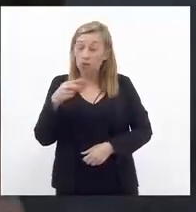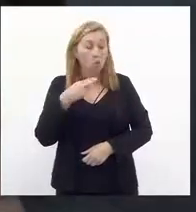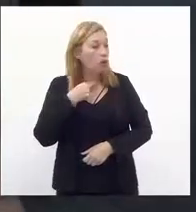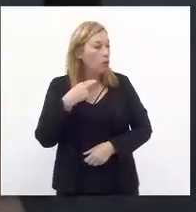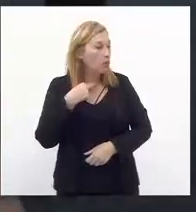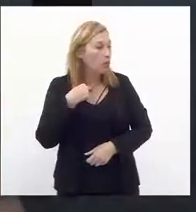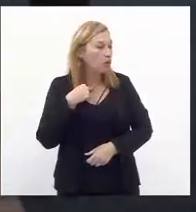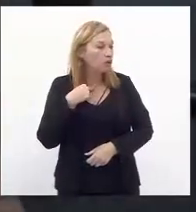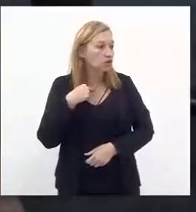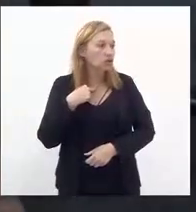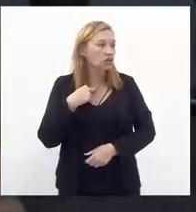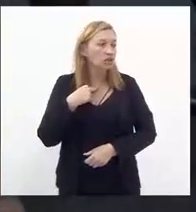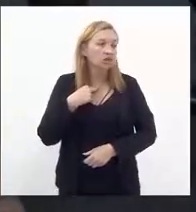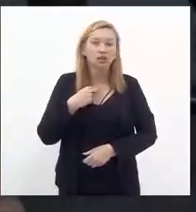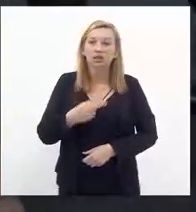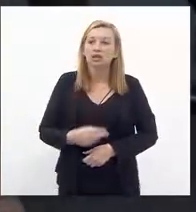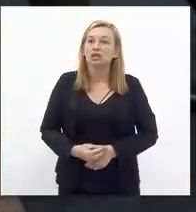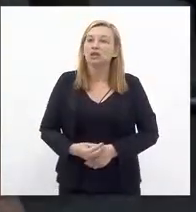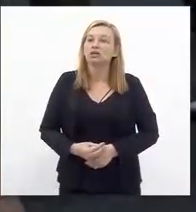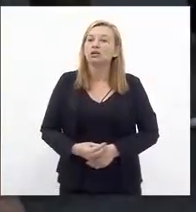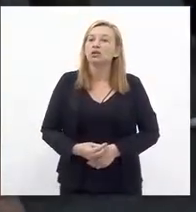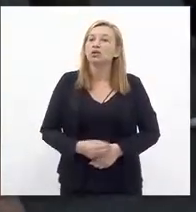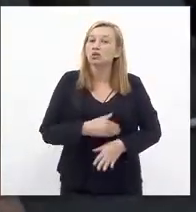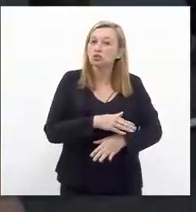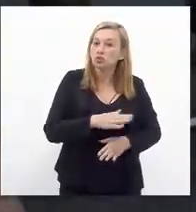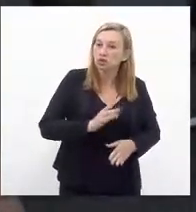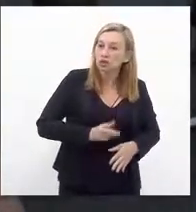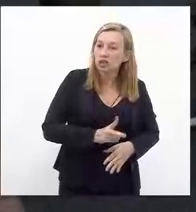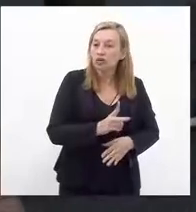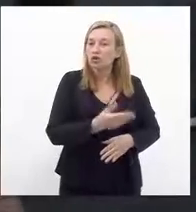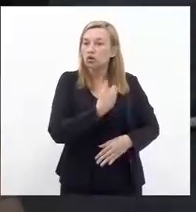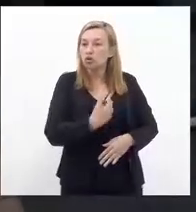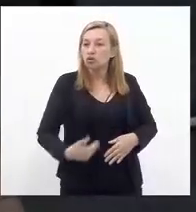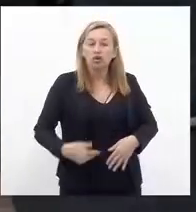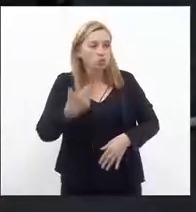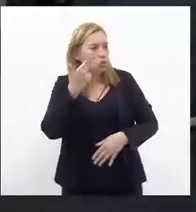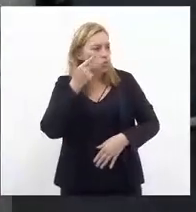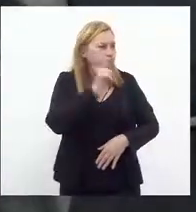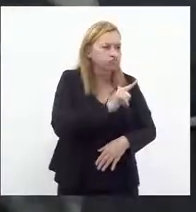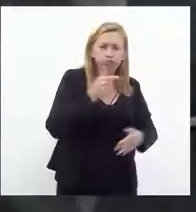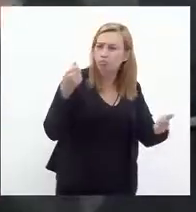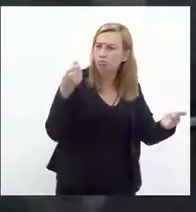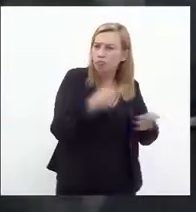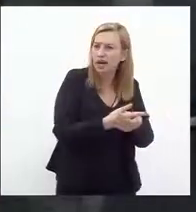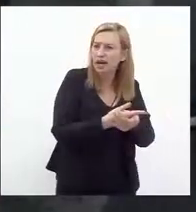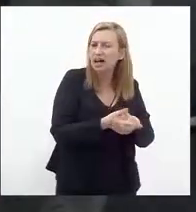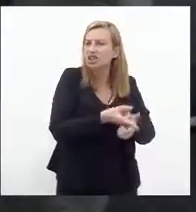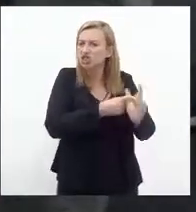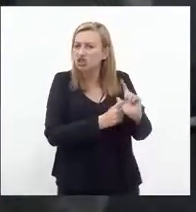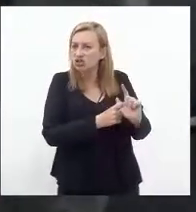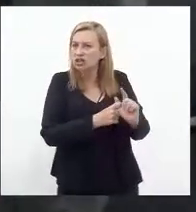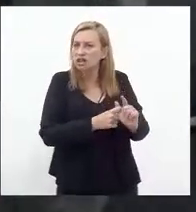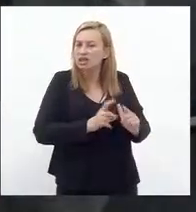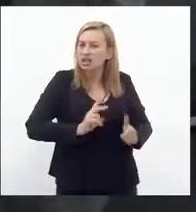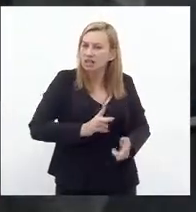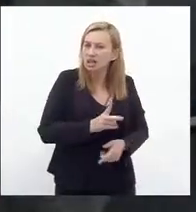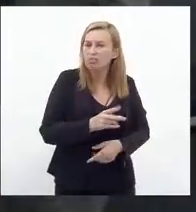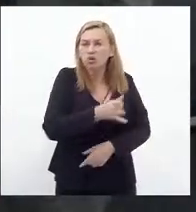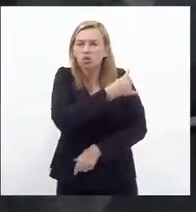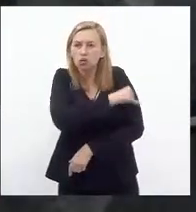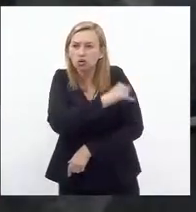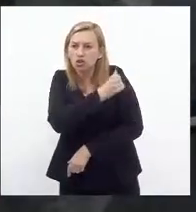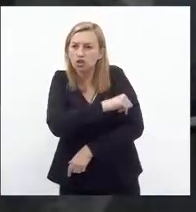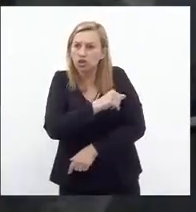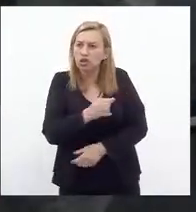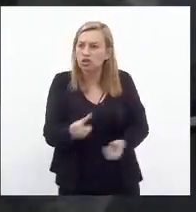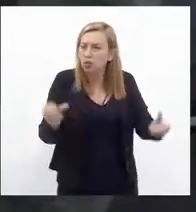pode ser toda vez que o governo não consegue pagar suas dívidas toda vez que o Rio de Janeiro